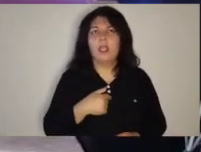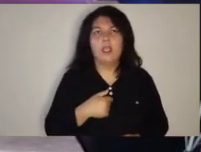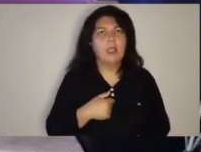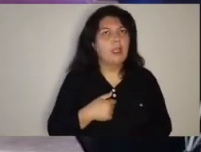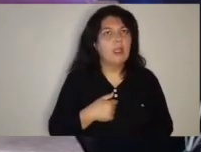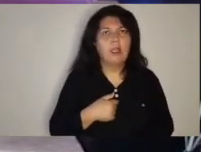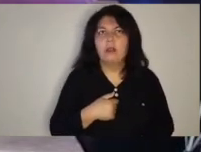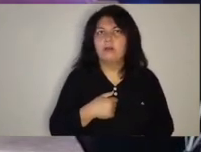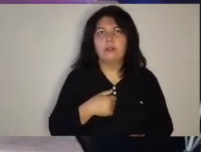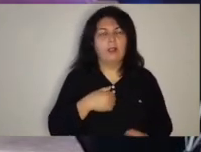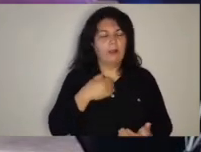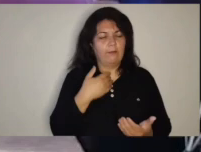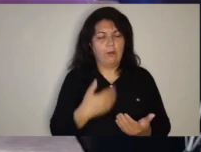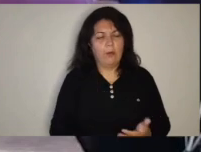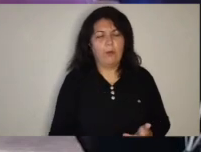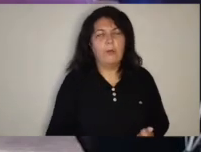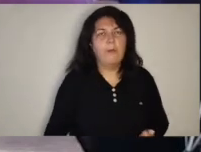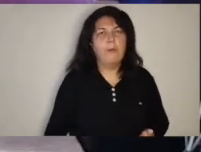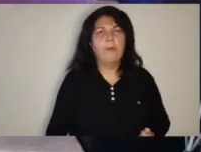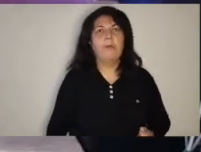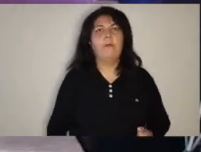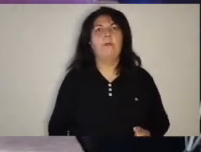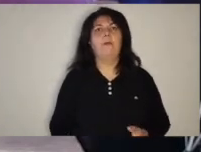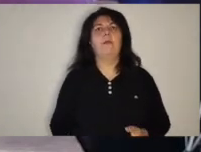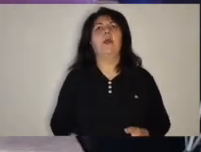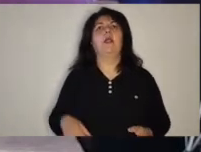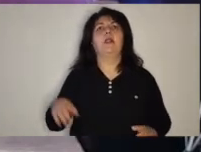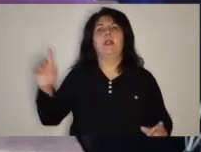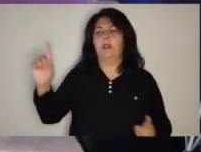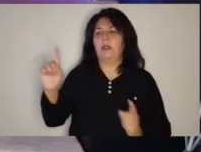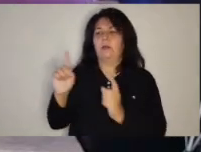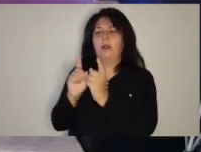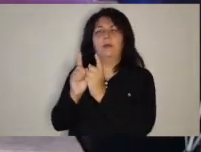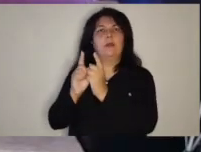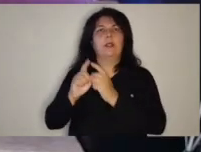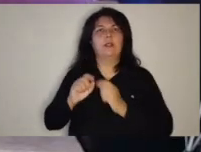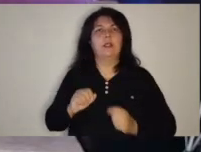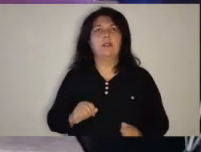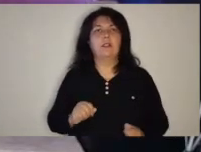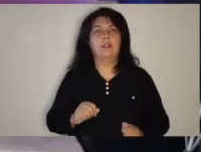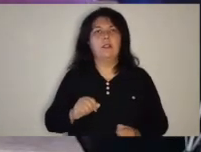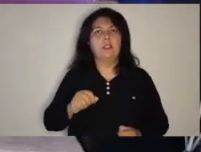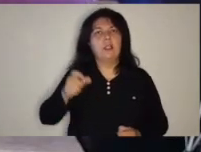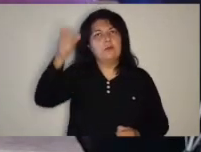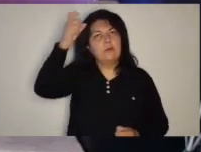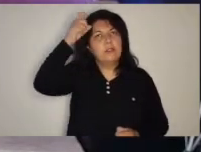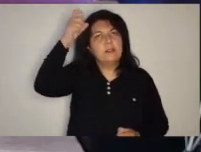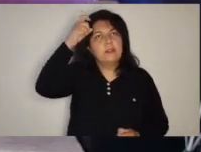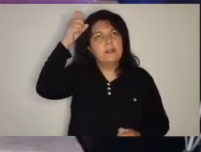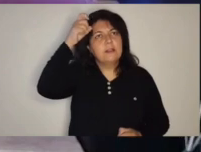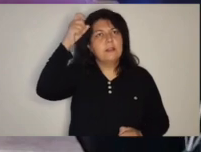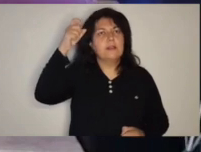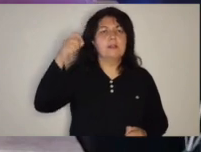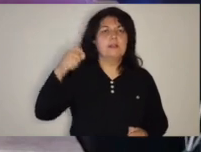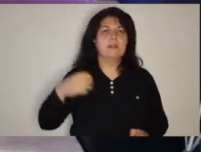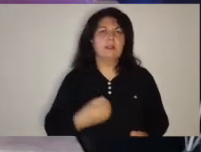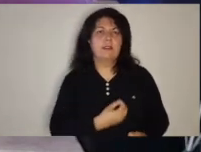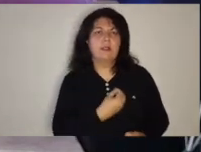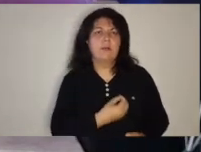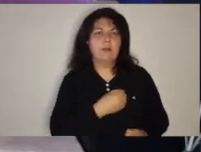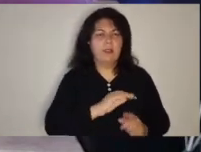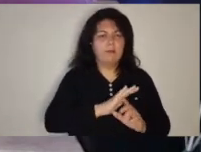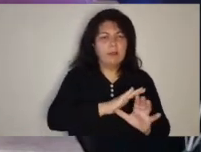E eu não vou permitir que o diabo roube minha alegria. Eu não vou permitir que Satanás se irante na minha